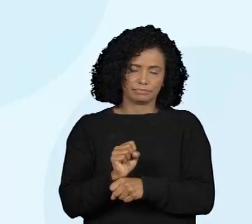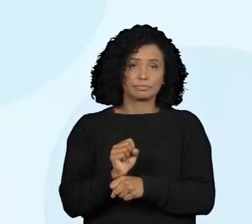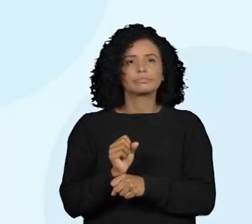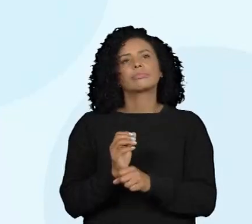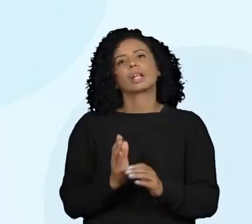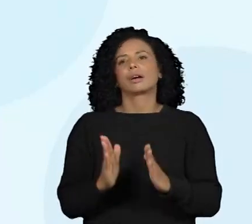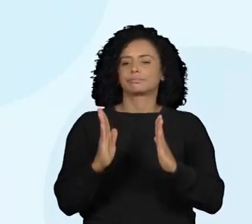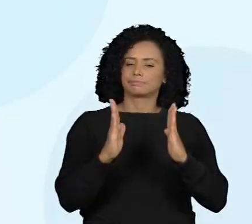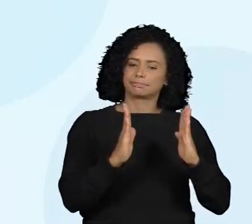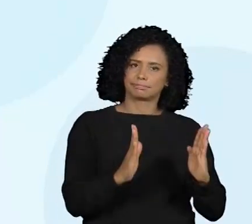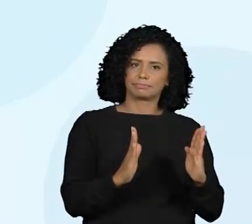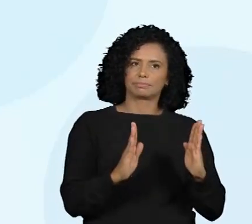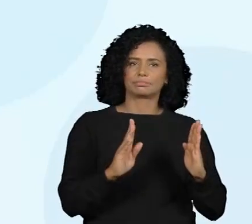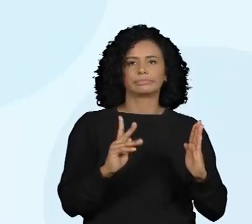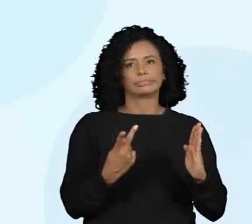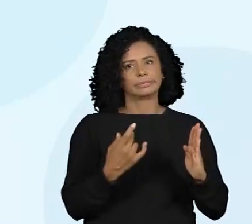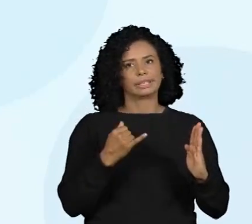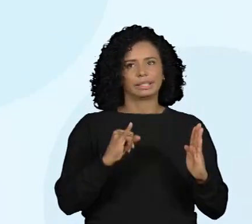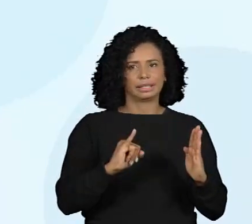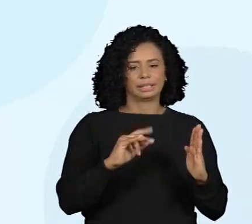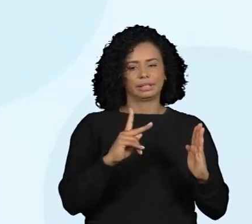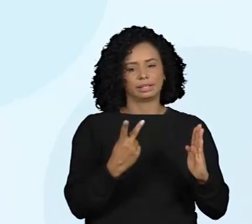em ó